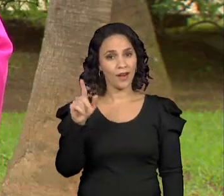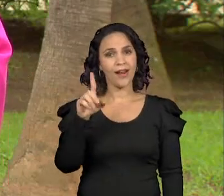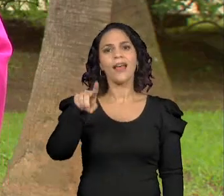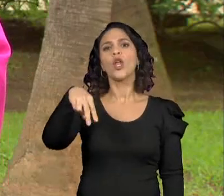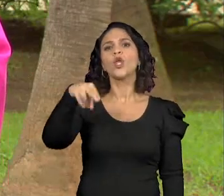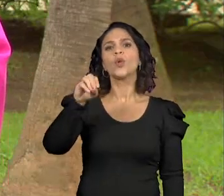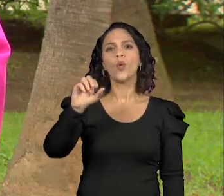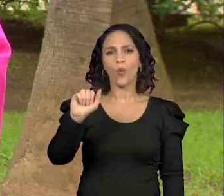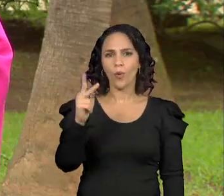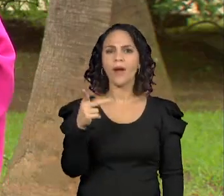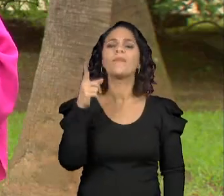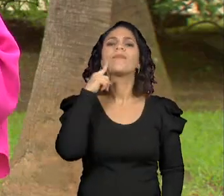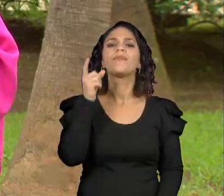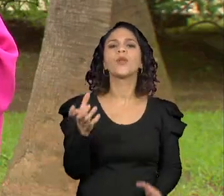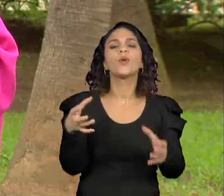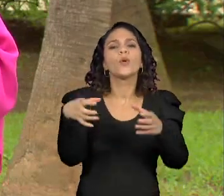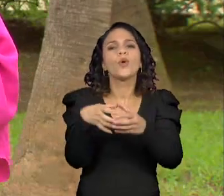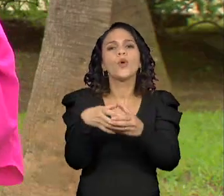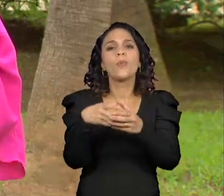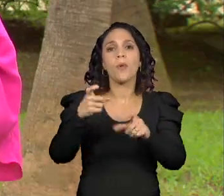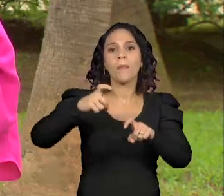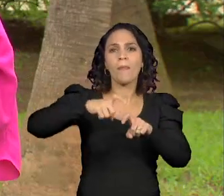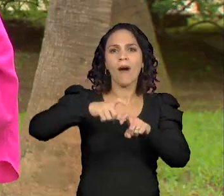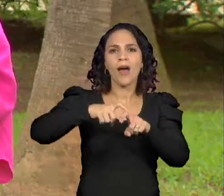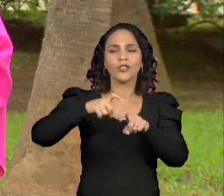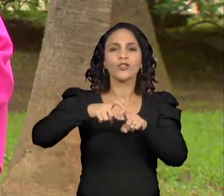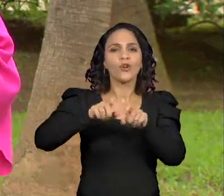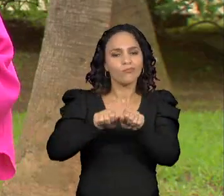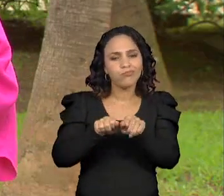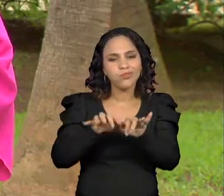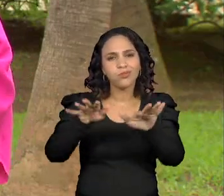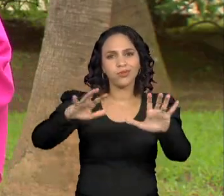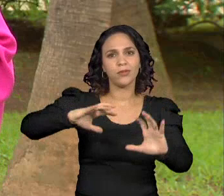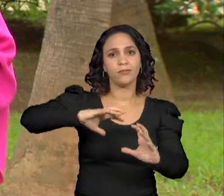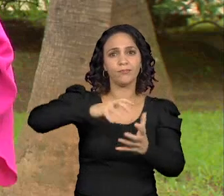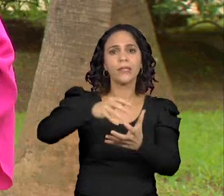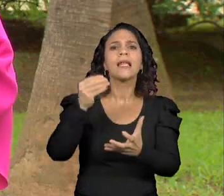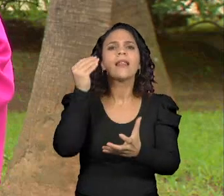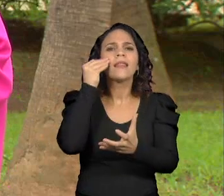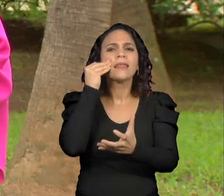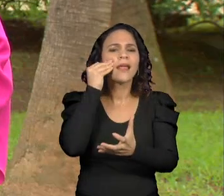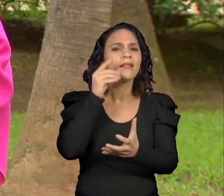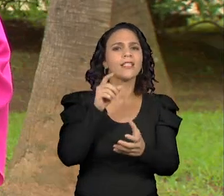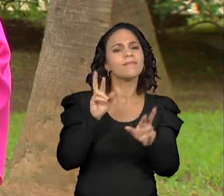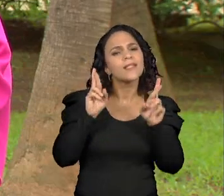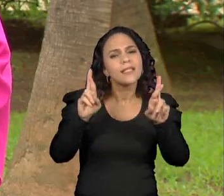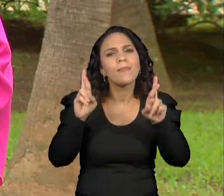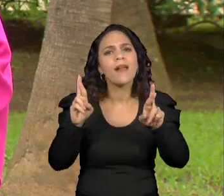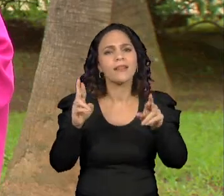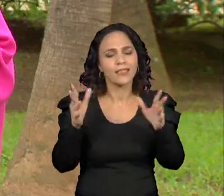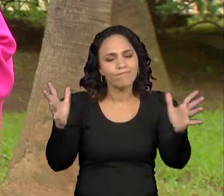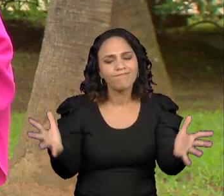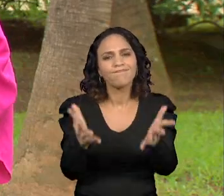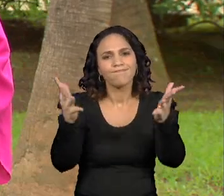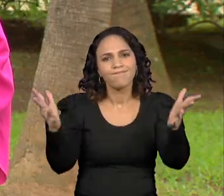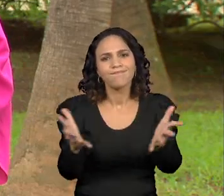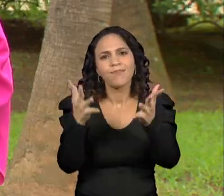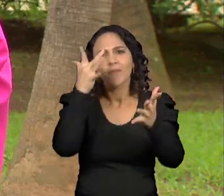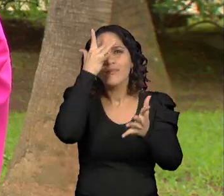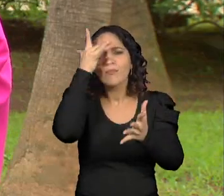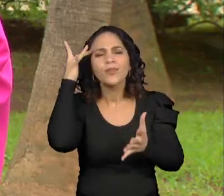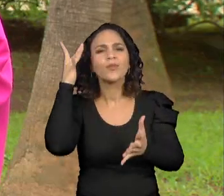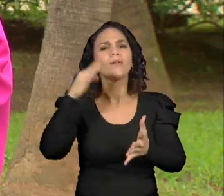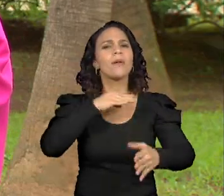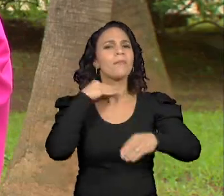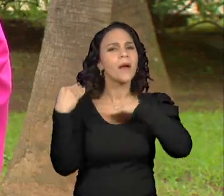Médicos Sem Fronteiras, que leva esperança de vida às vítimas de guerras, tragédias, desastres naturais e fome.